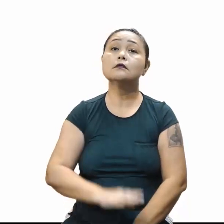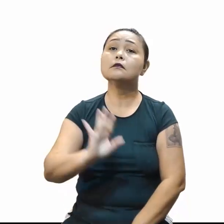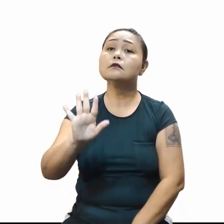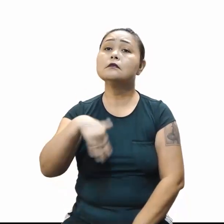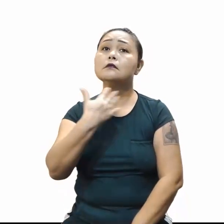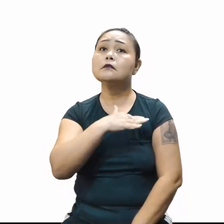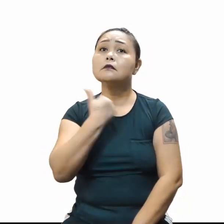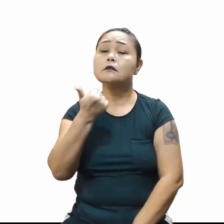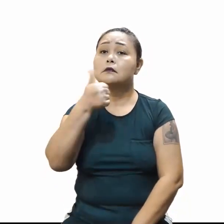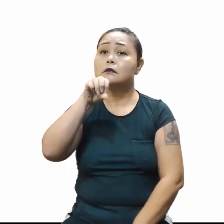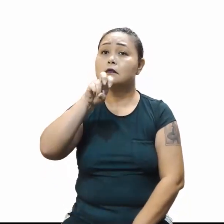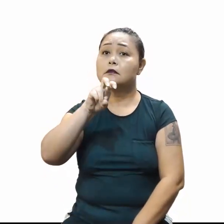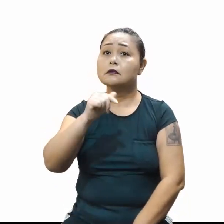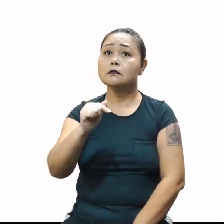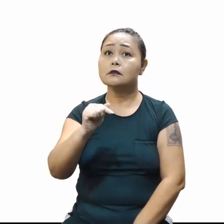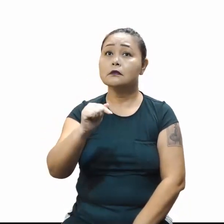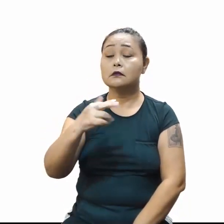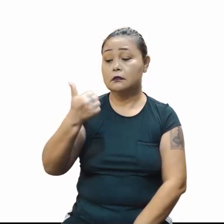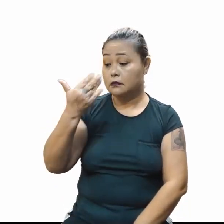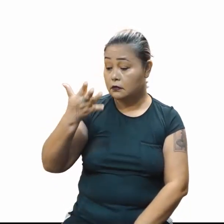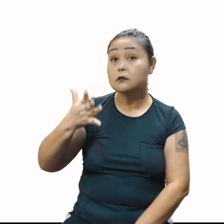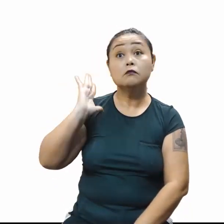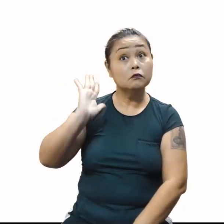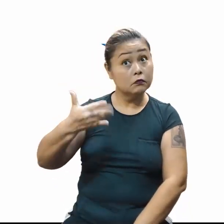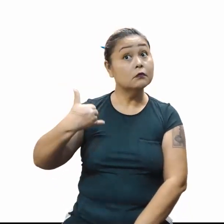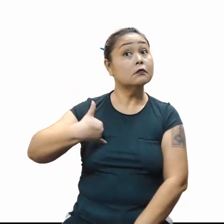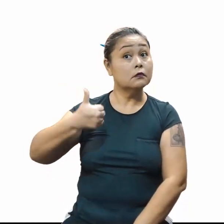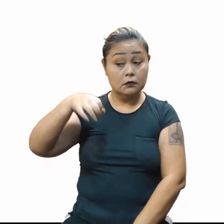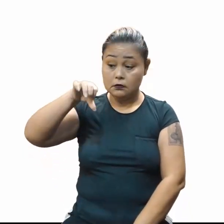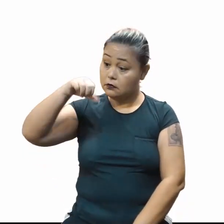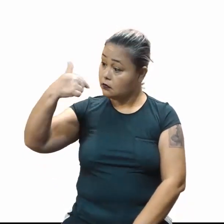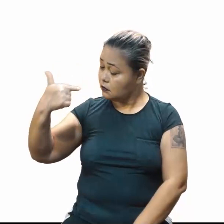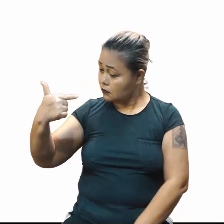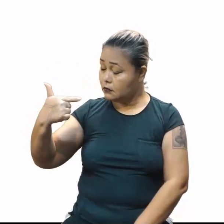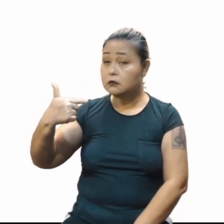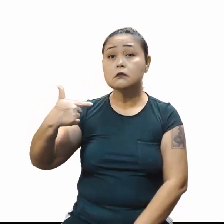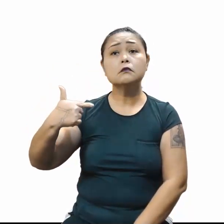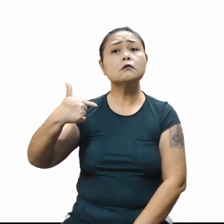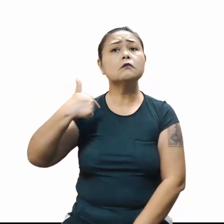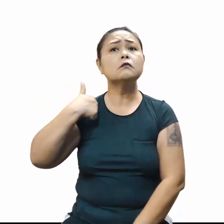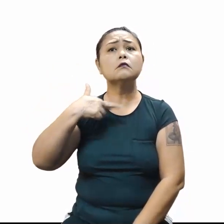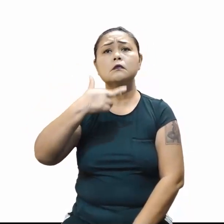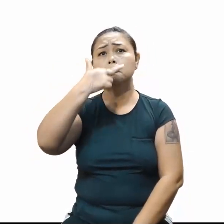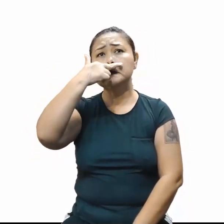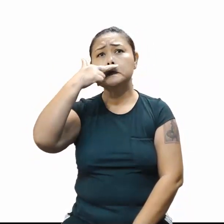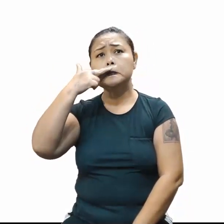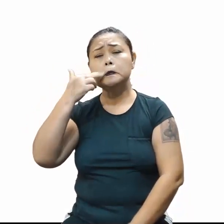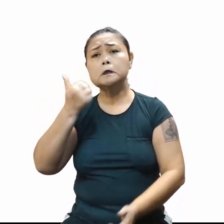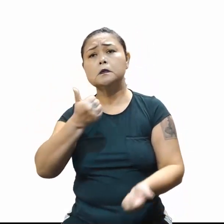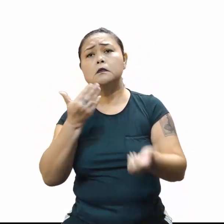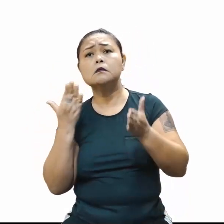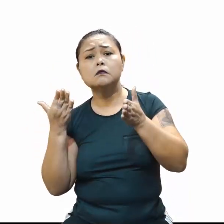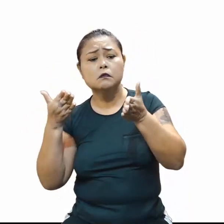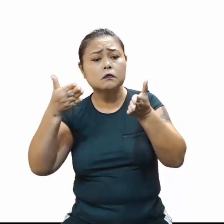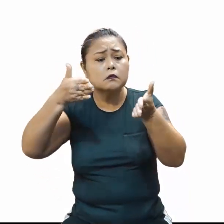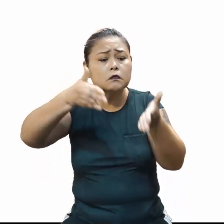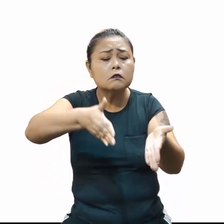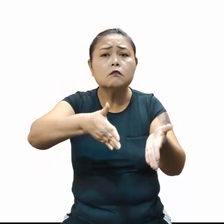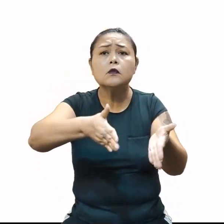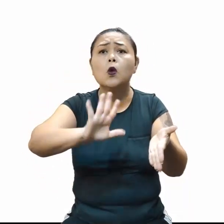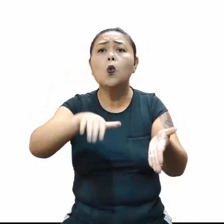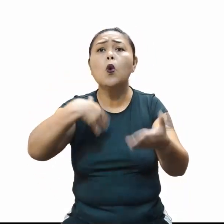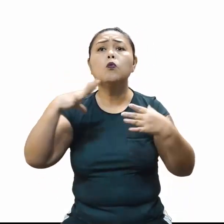Ao morrer em 1957, aos 92 anos de idade, Rondon foi enterrado em qual cidade brasileira?